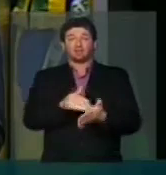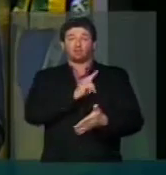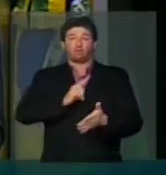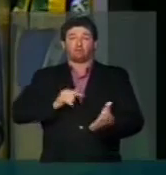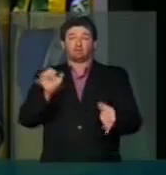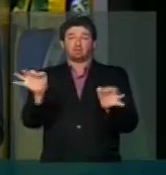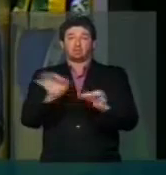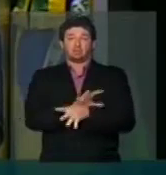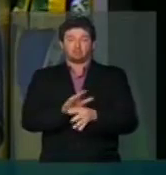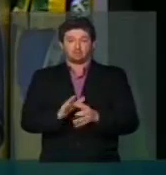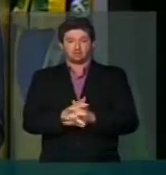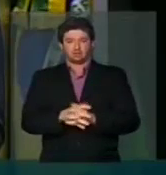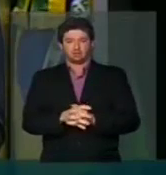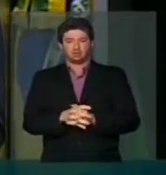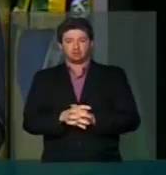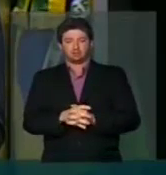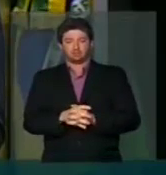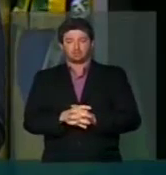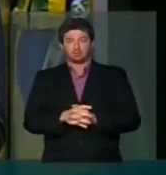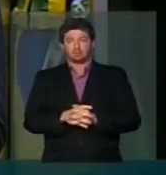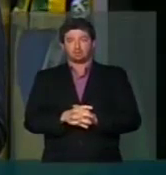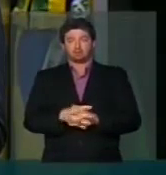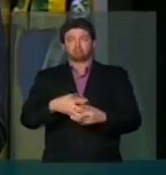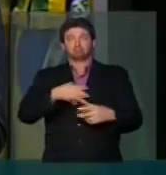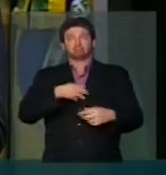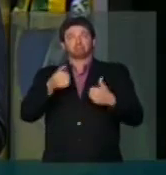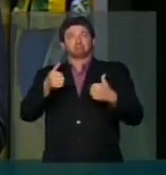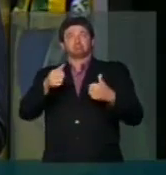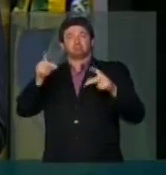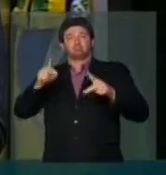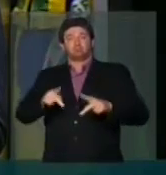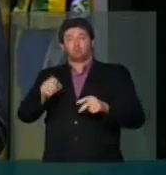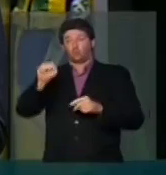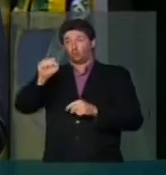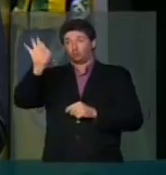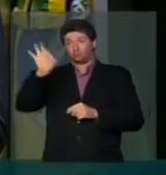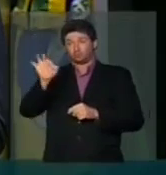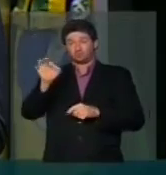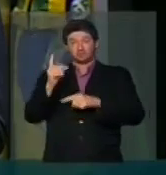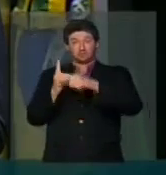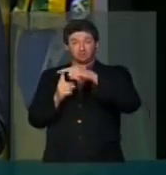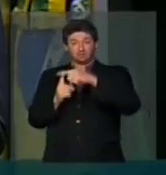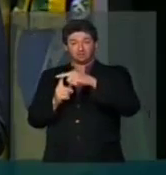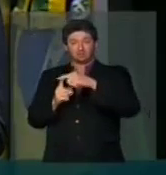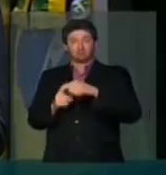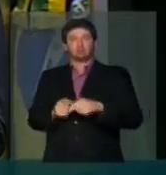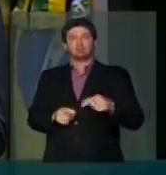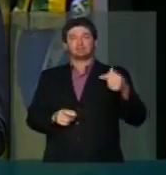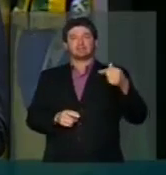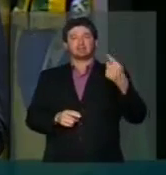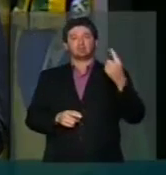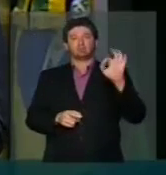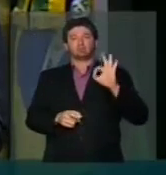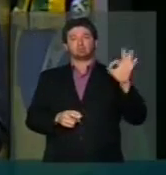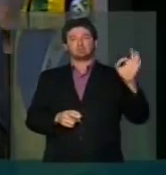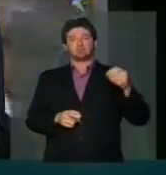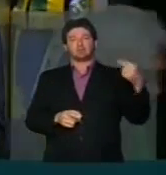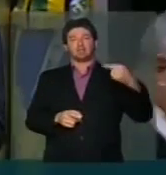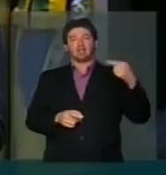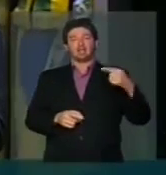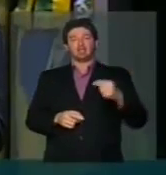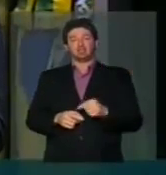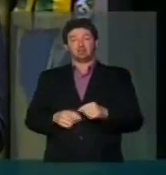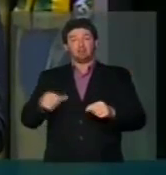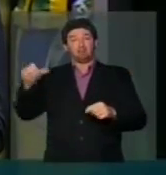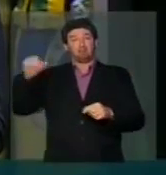governo. A popularidade de Dilma em 8% positivo e 71% de rejeição, a pior da